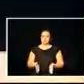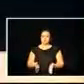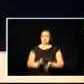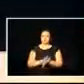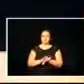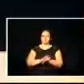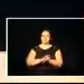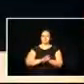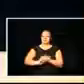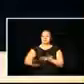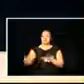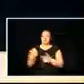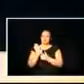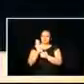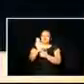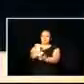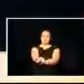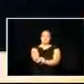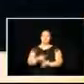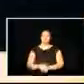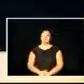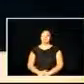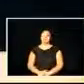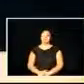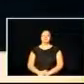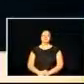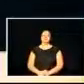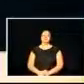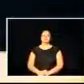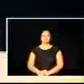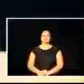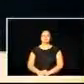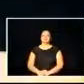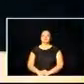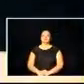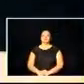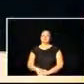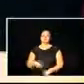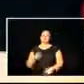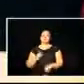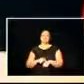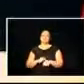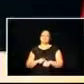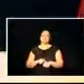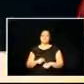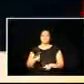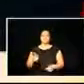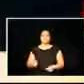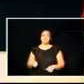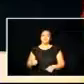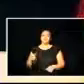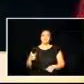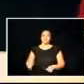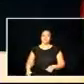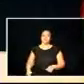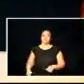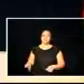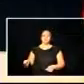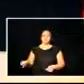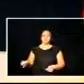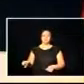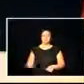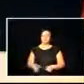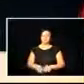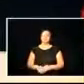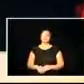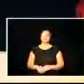Mas, no artigo 169 da Constituição Federal, prevê que a despesa com pessoal ativo e inativo da União e dos